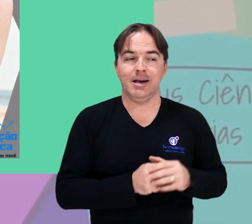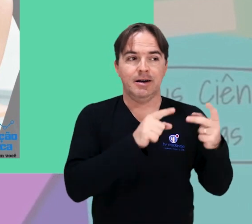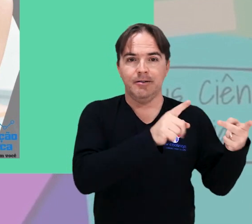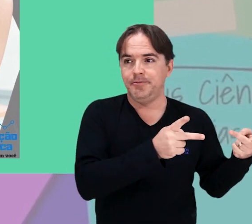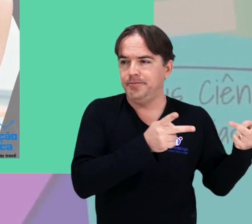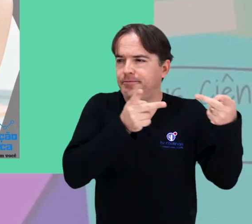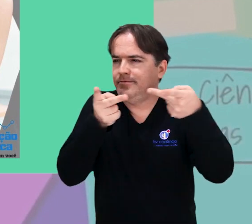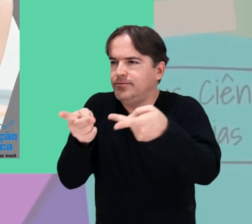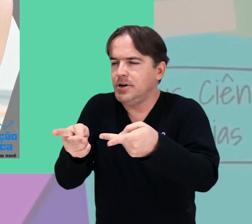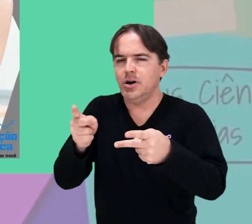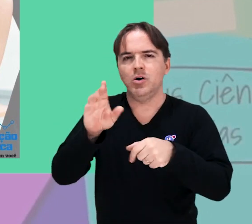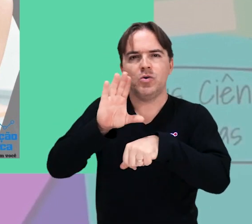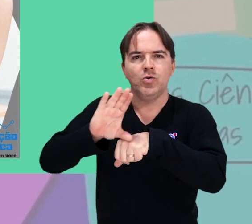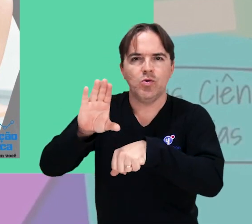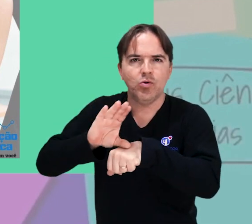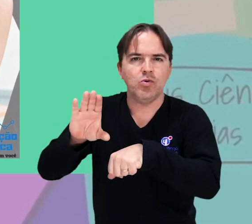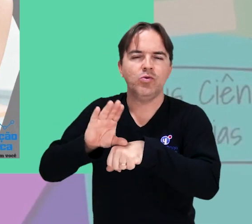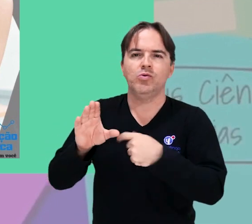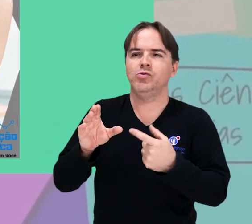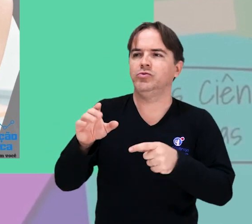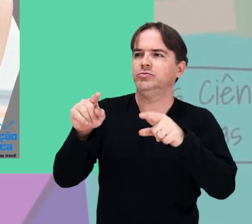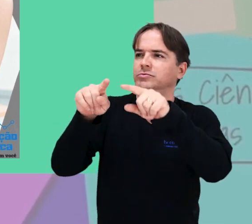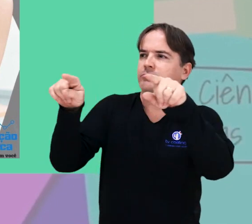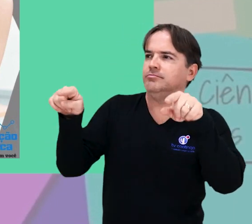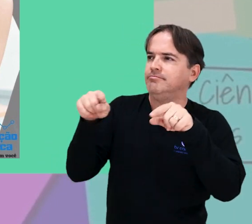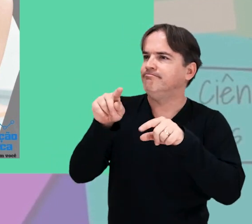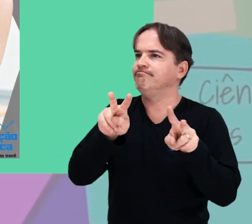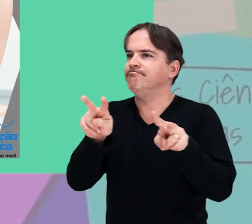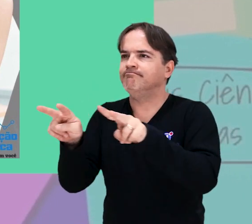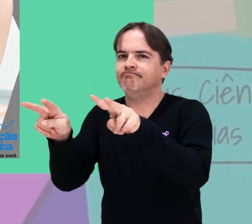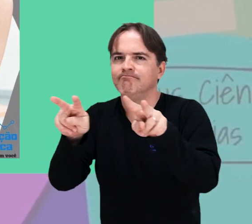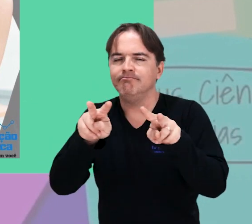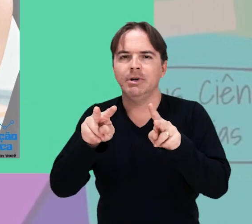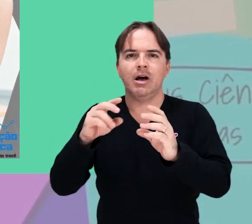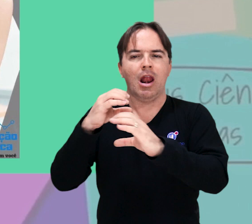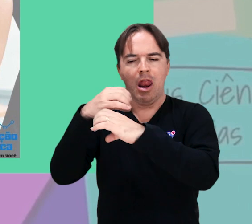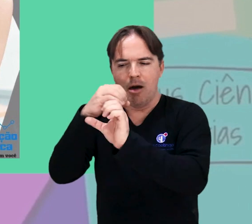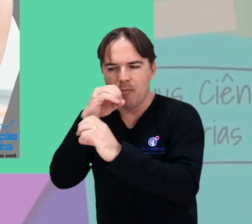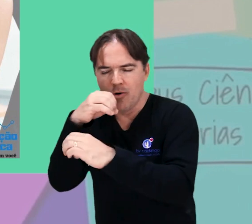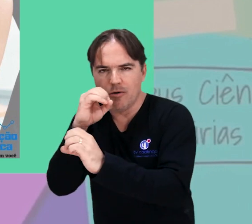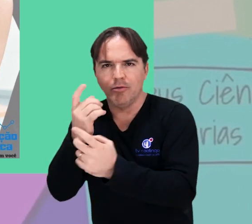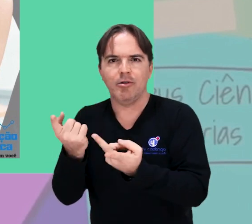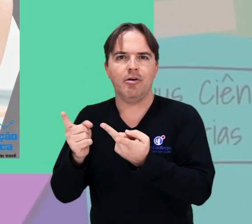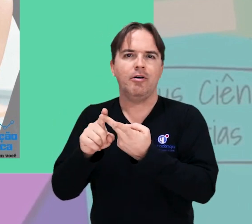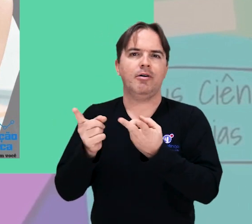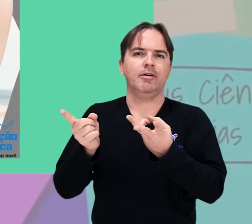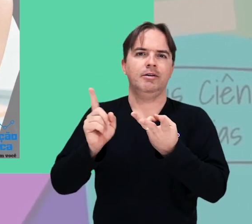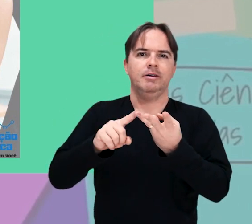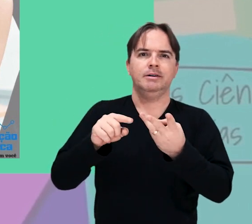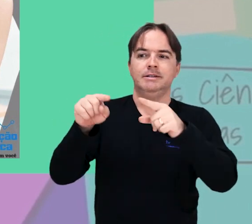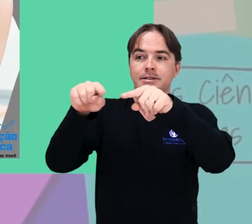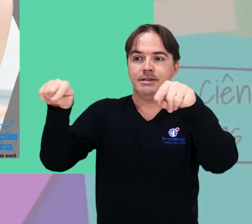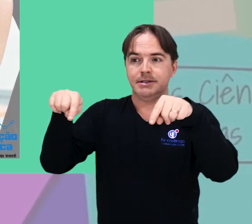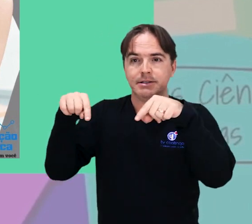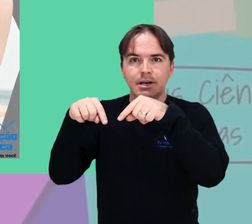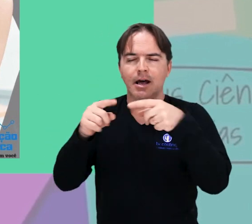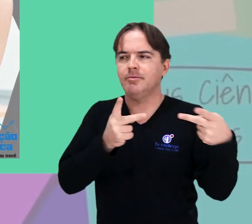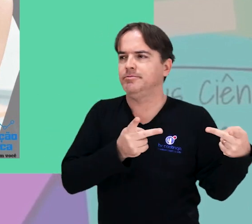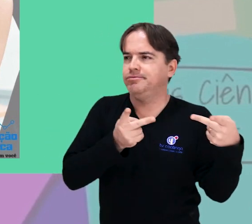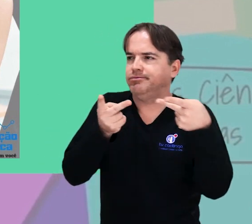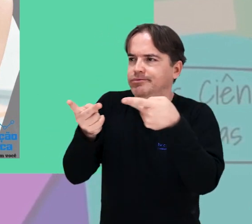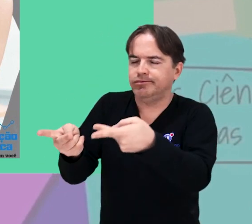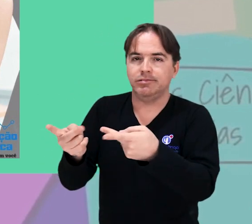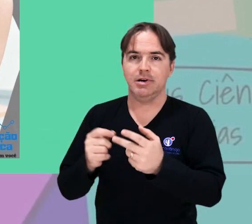dos cursos da Universidade e infraestrutura laboratórios de pesquisa e salas de aula as instituições